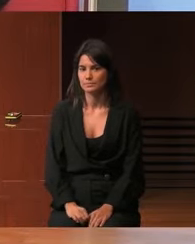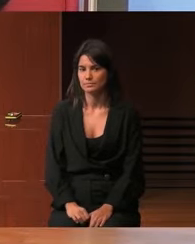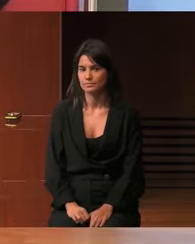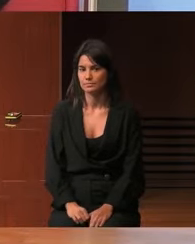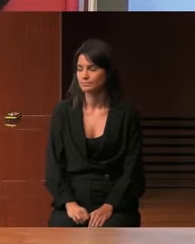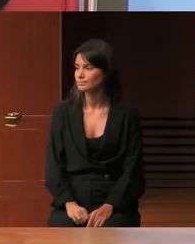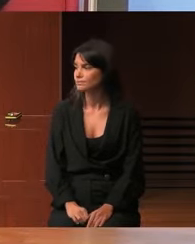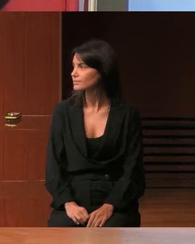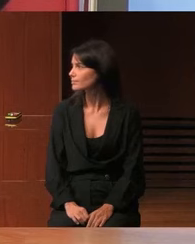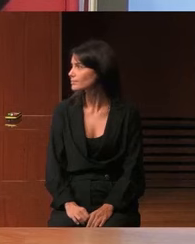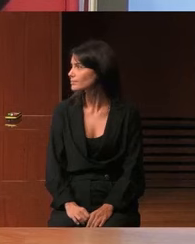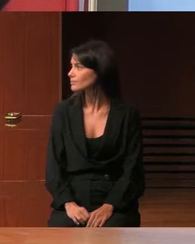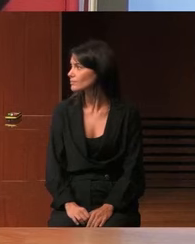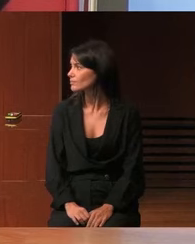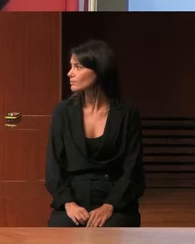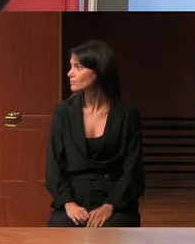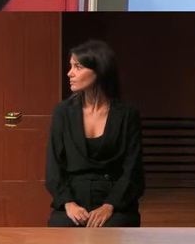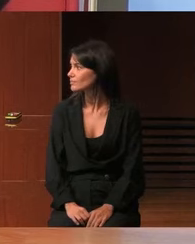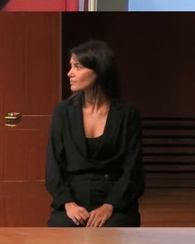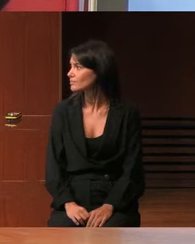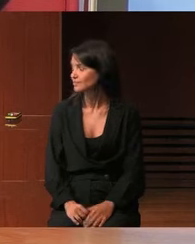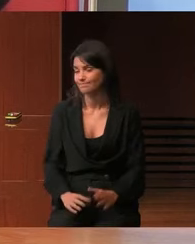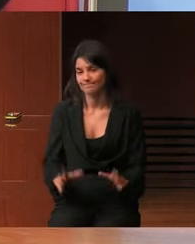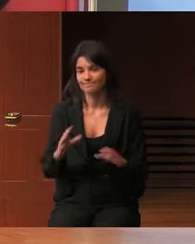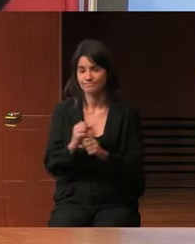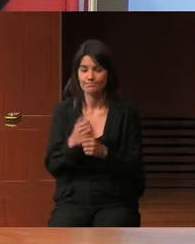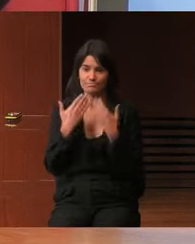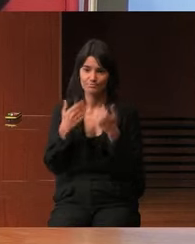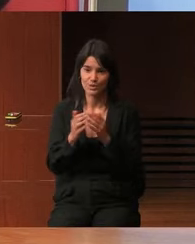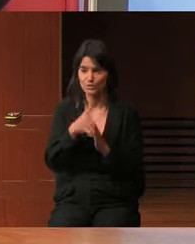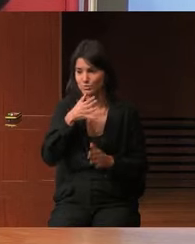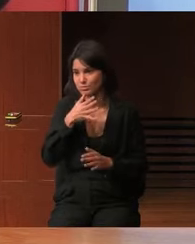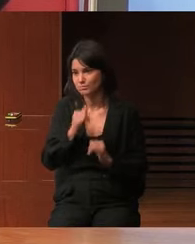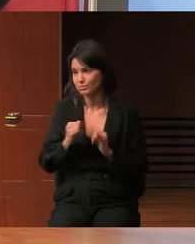Vamos, vamos concluir. Agradeço a todos os oradores.